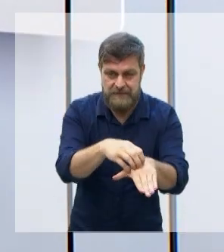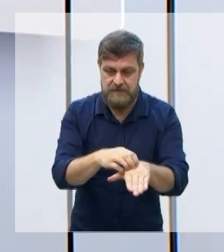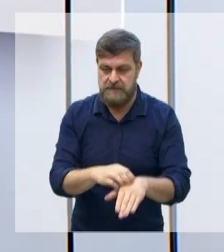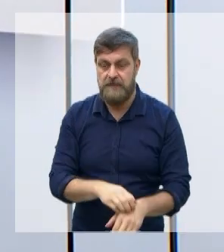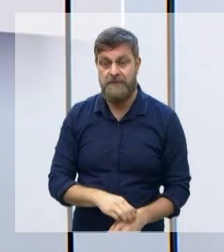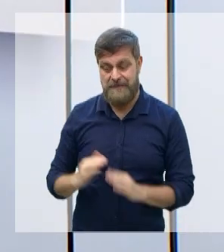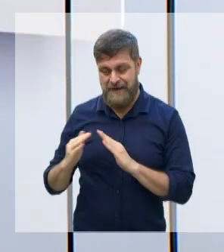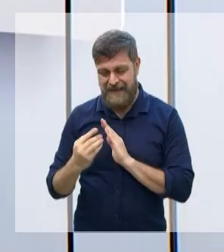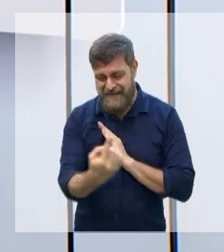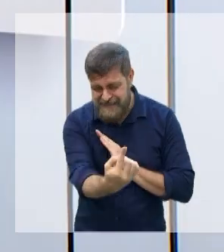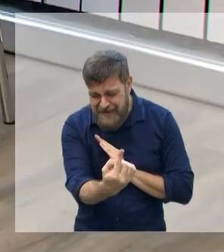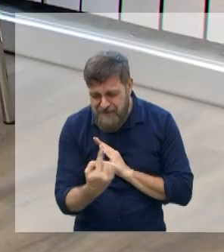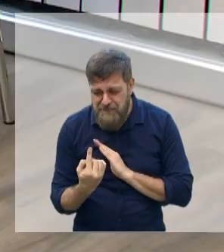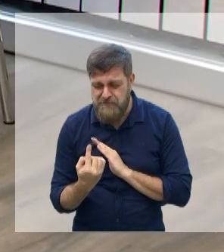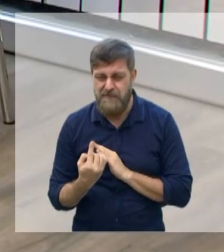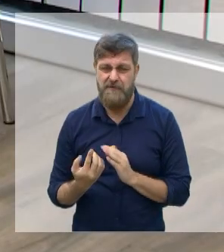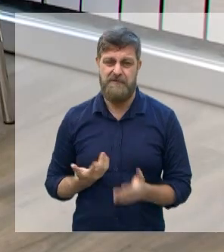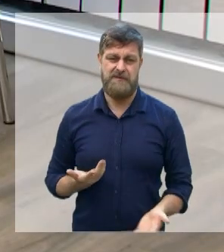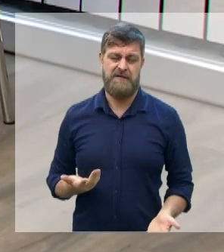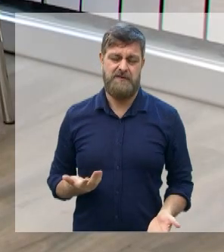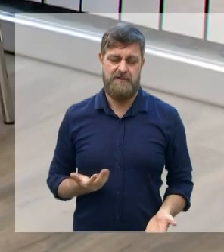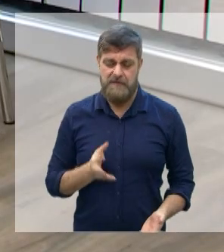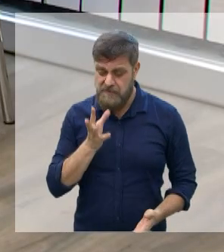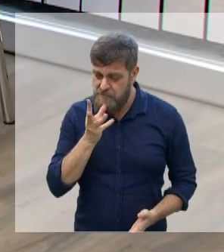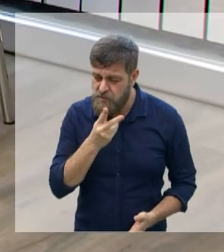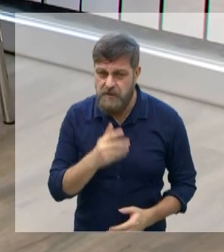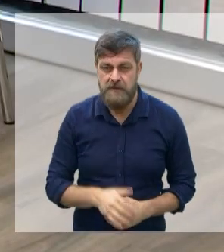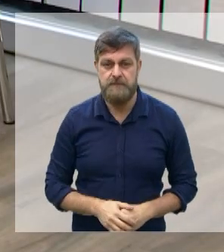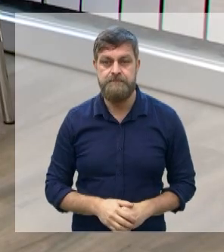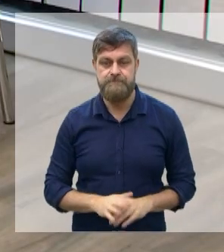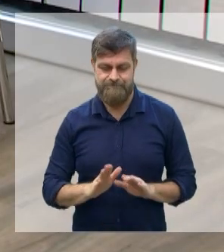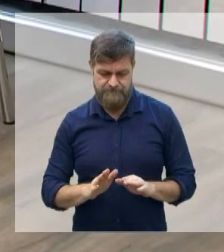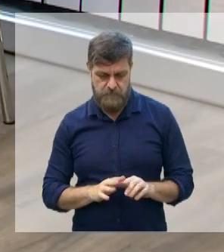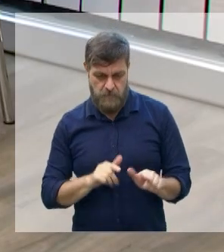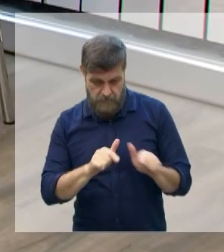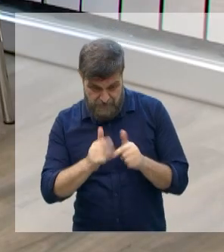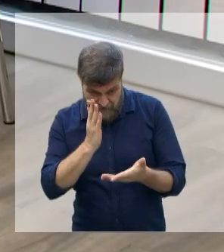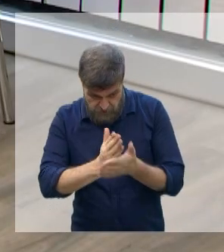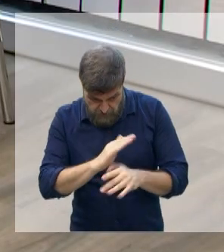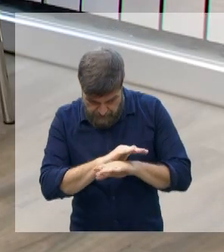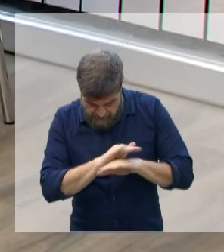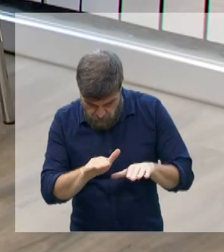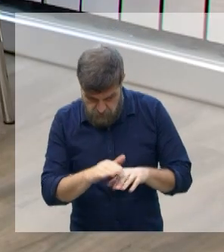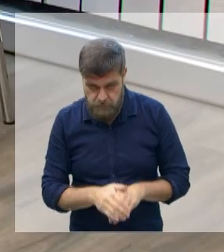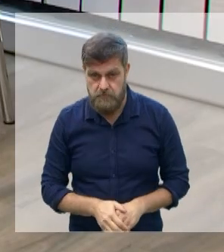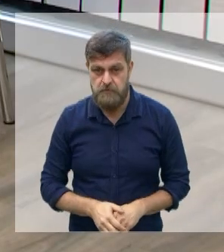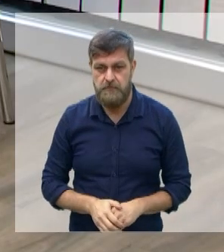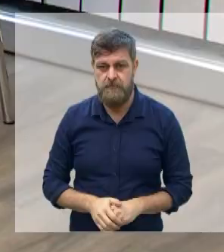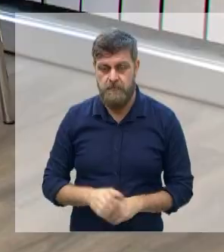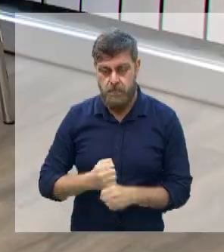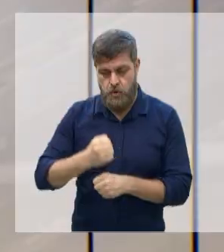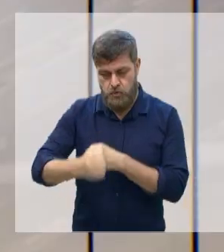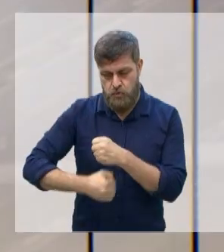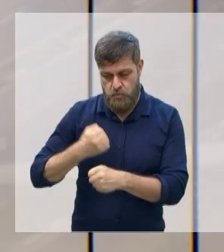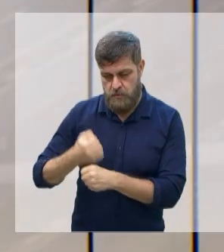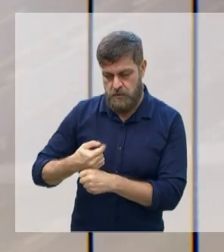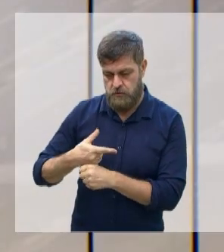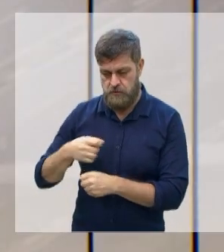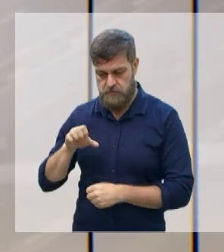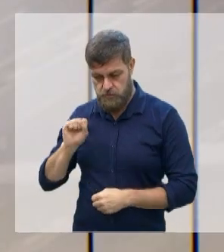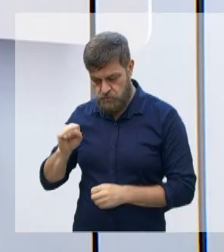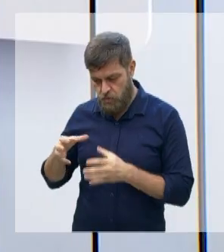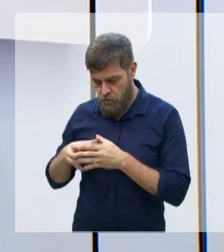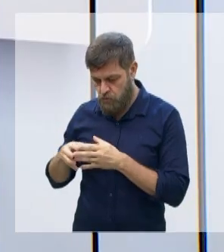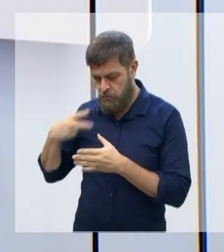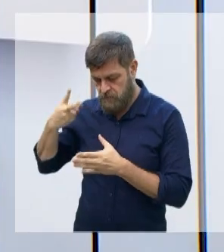tarde agora esse trabalho ele já foi encerrado no final de 2018 é isso